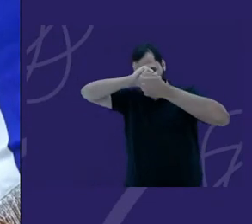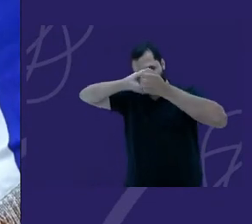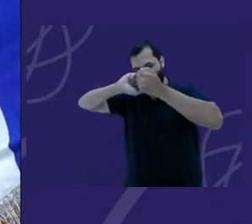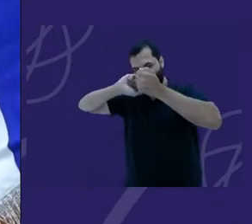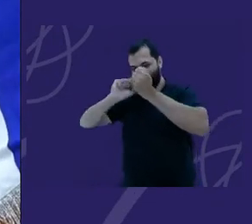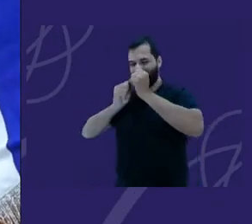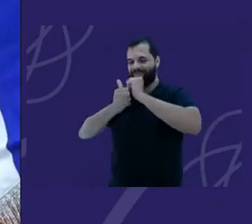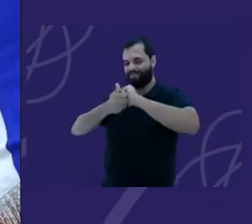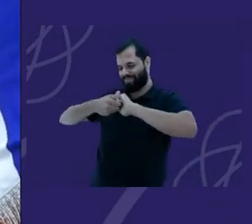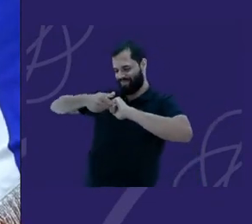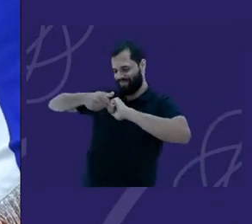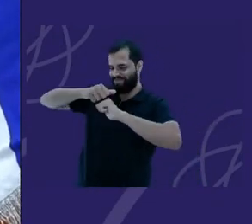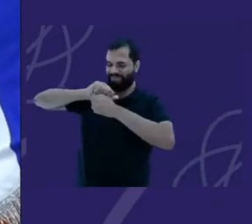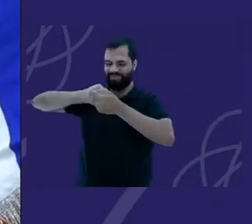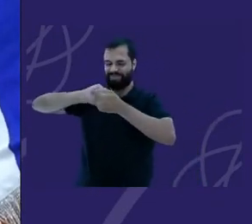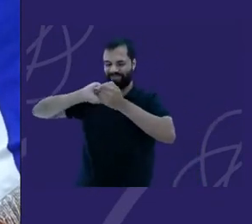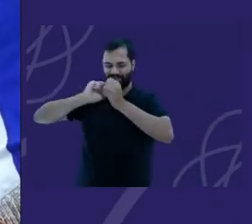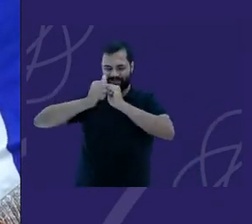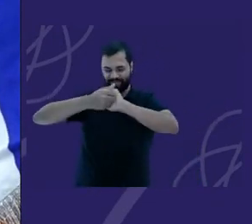meus à procura dos